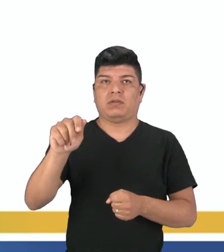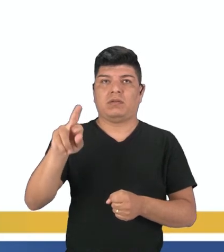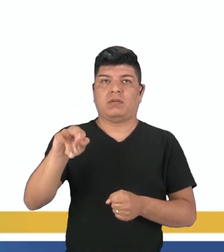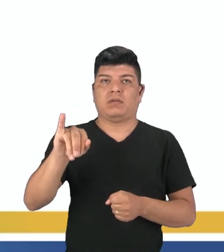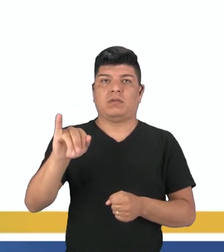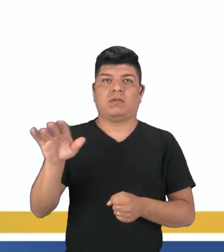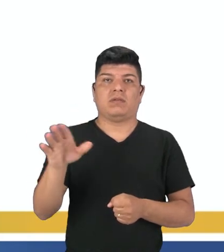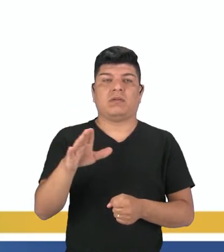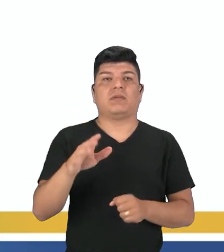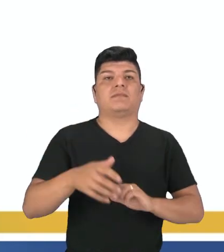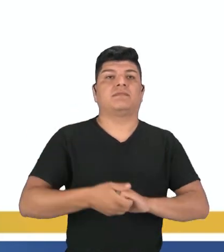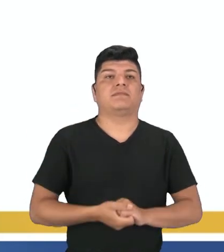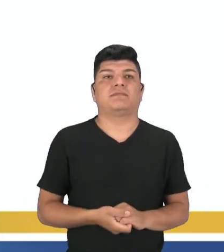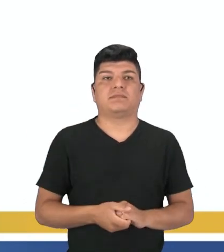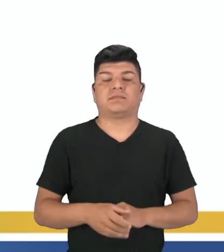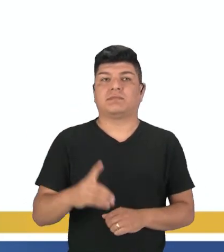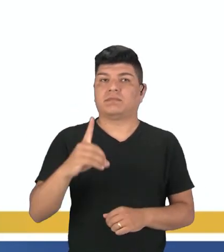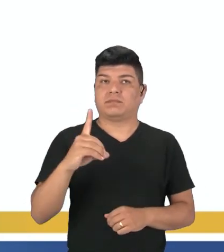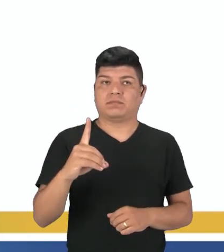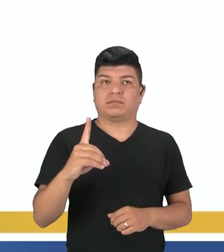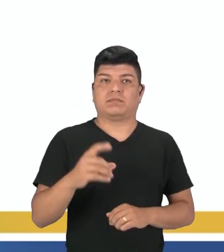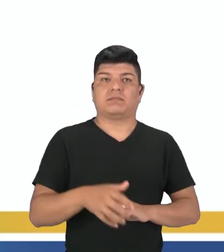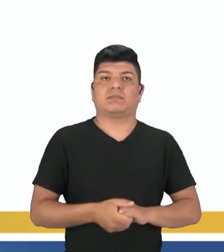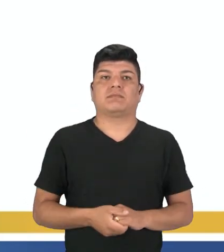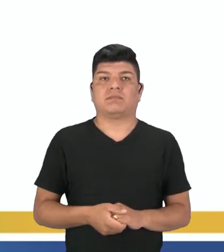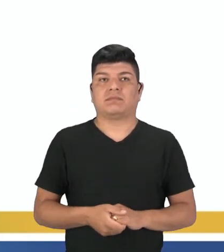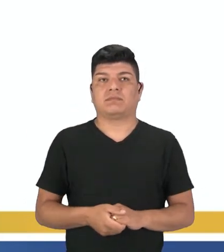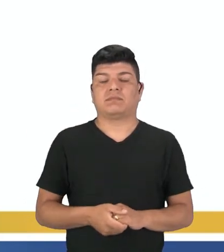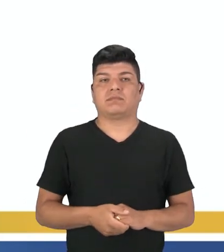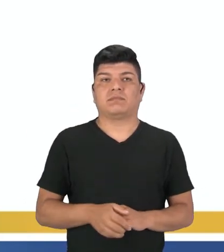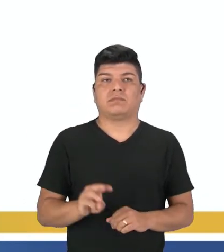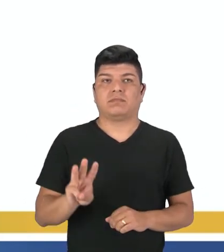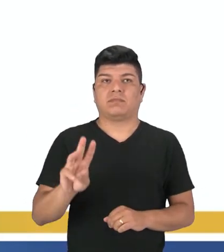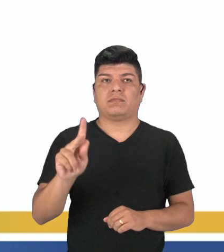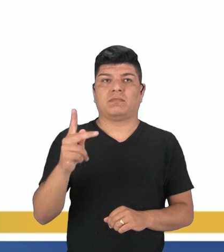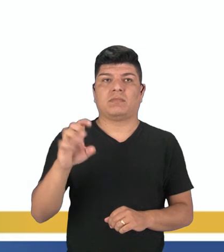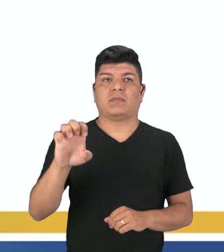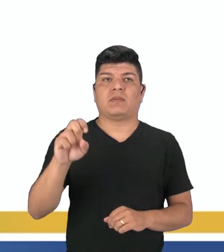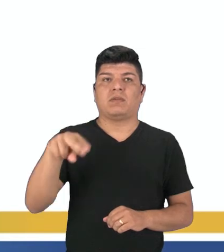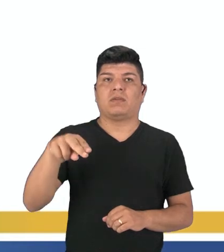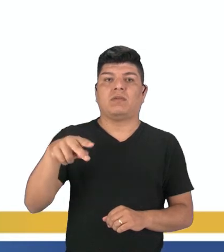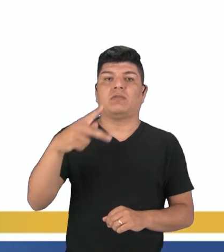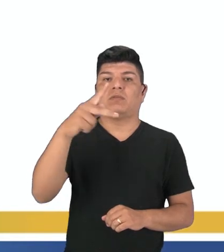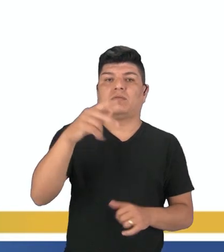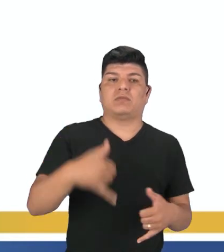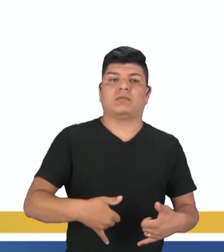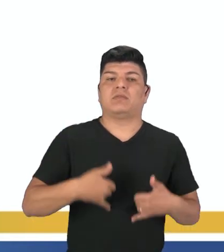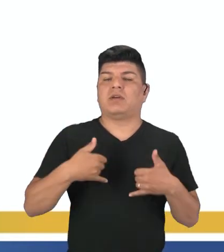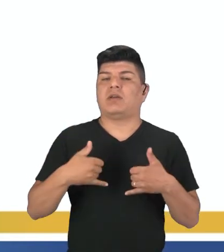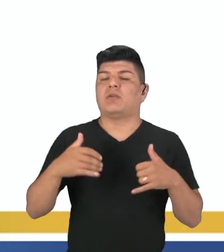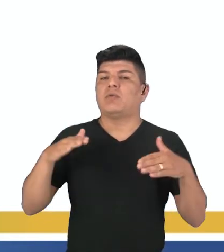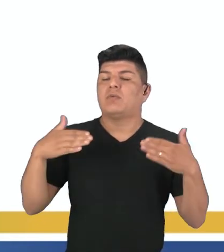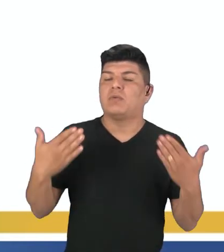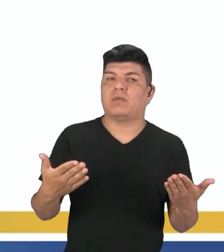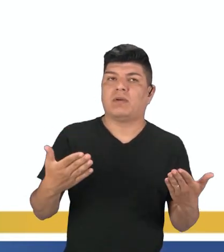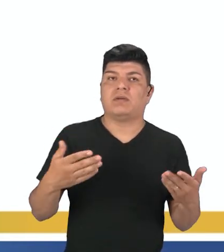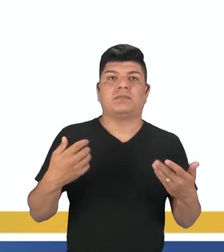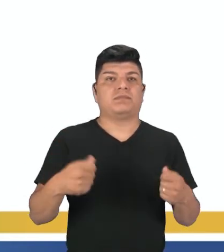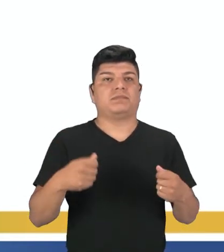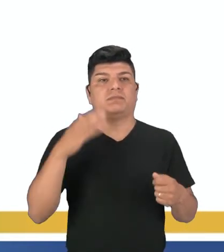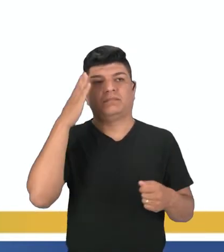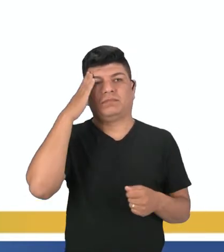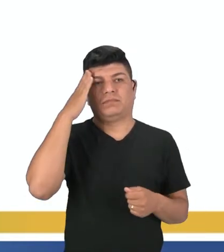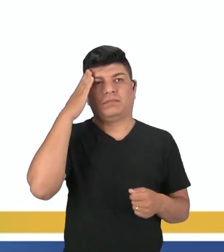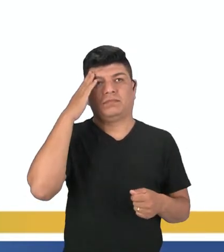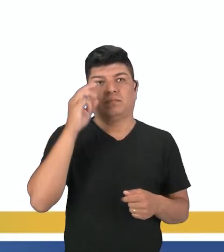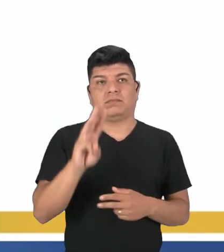which, não what. E na letra D, when is your birthday? Quando é seu aniversário? Dá para saber que eu preciso usar